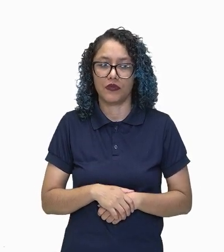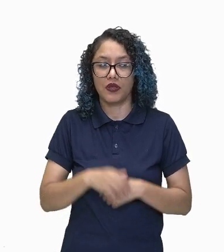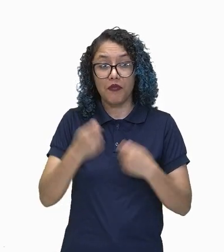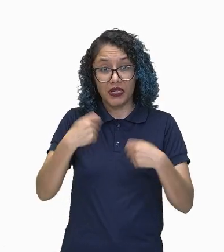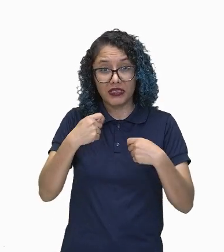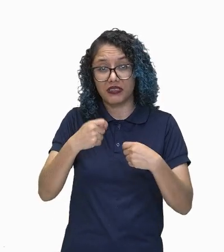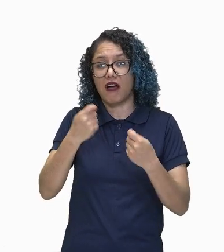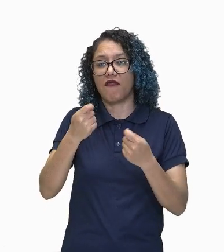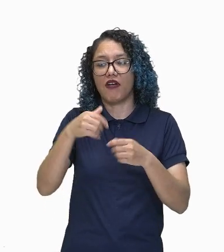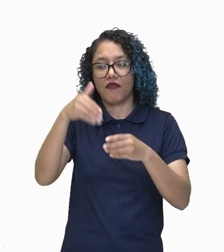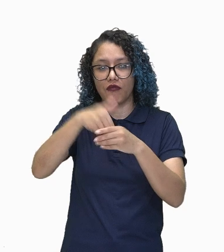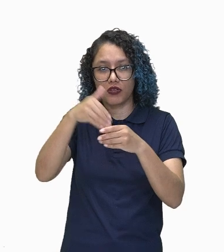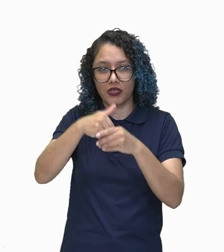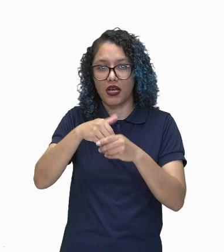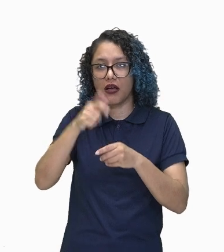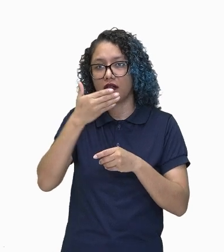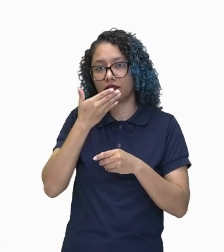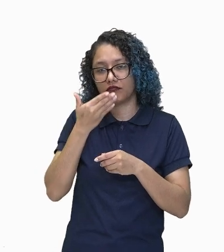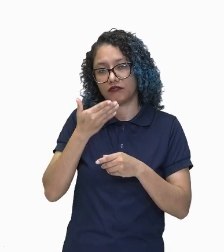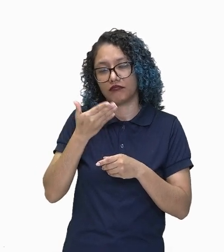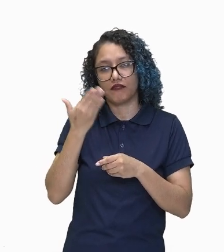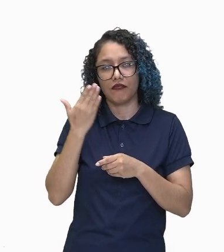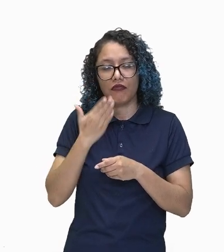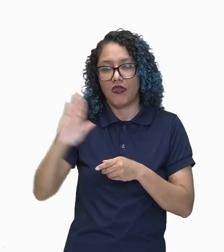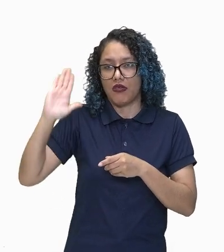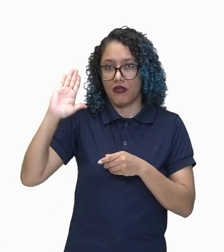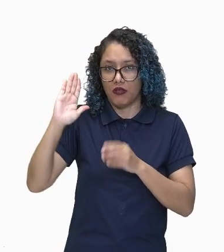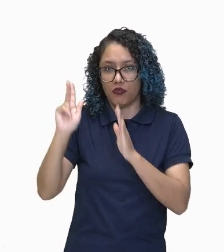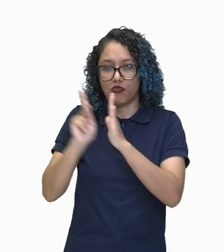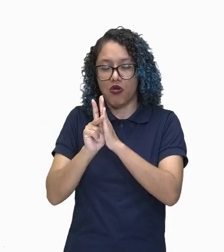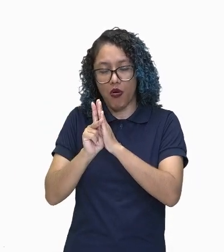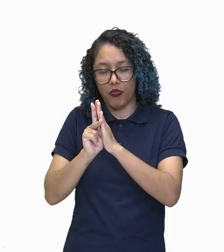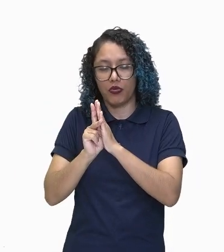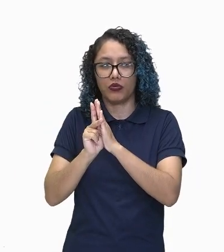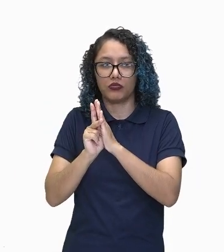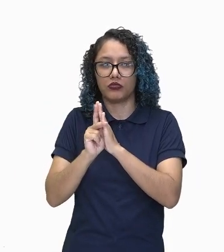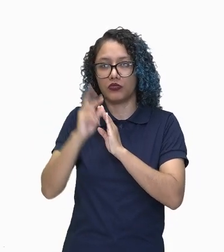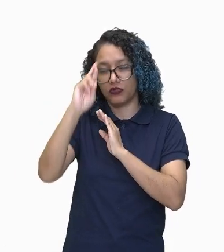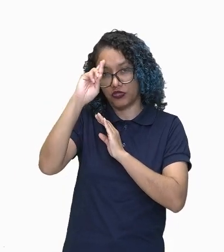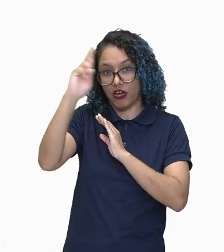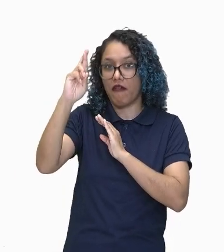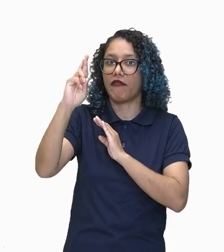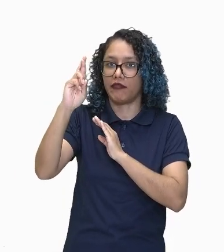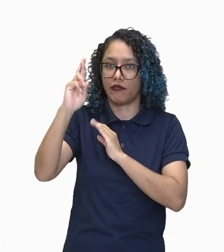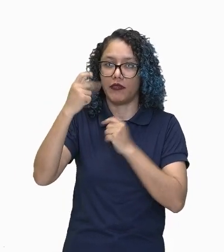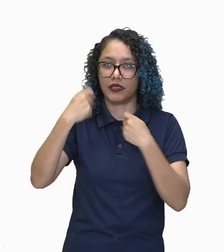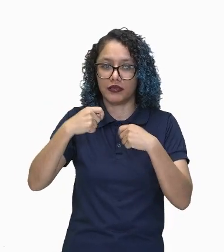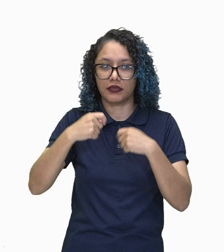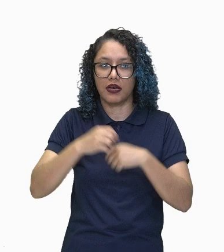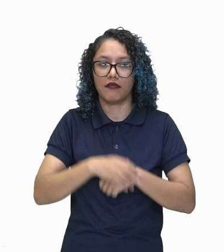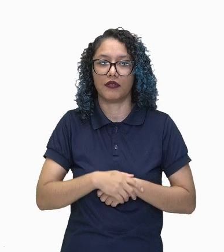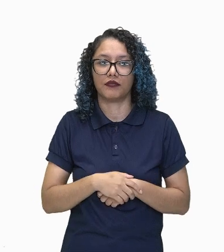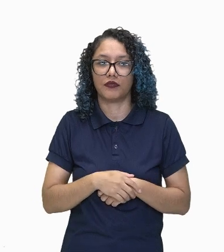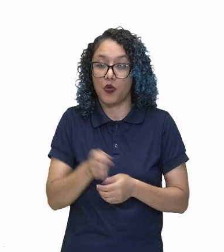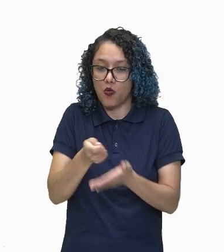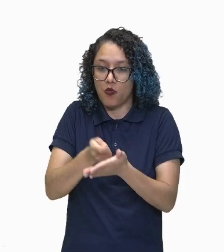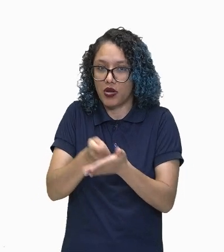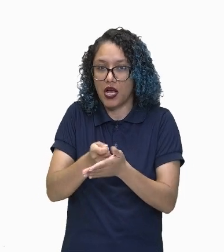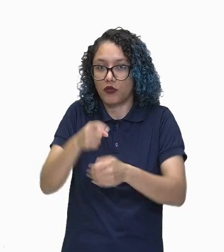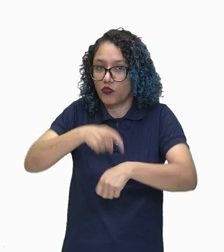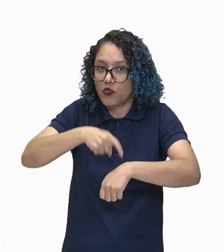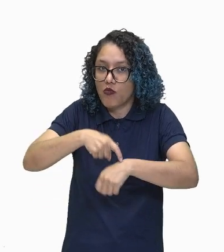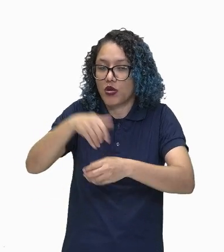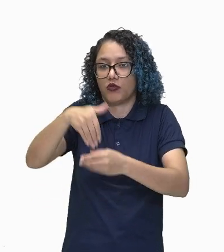coronel ali da pessoa, porque o capanga estava ali do lado, olhando para ele, o que ele ia fazer, né? E